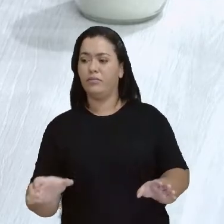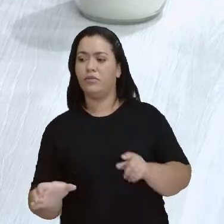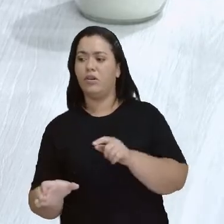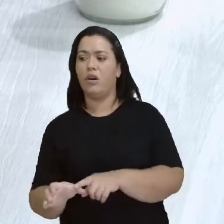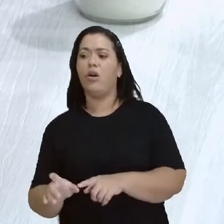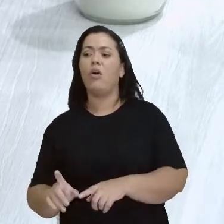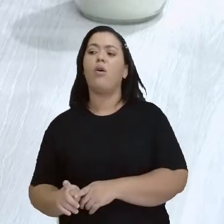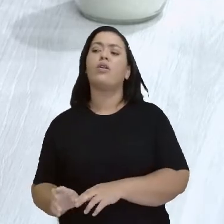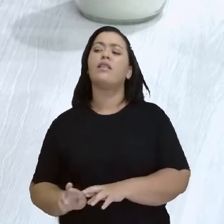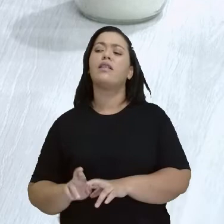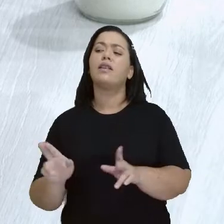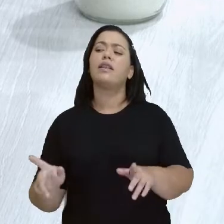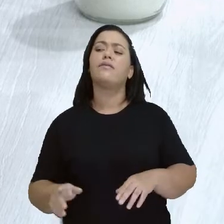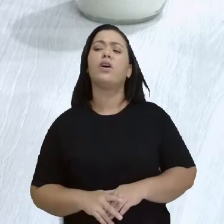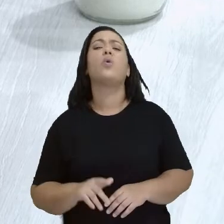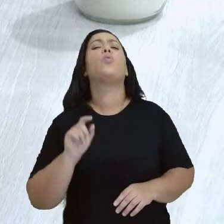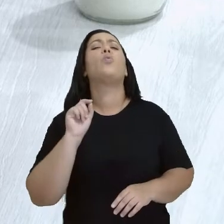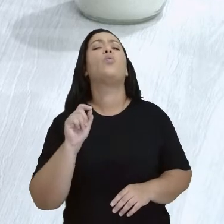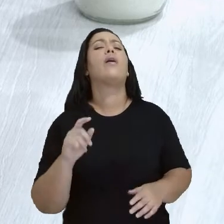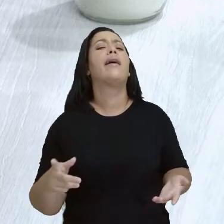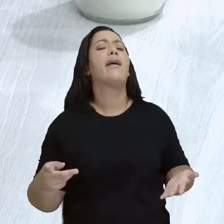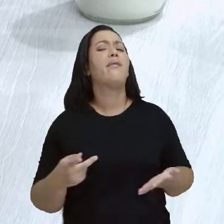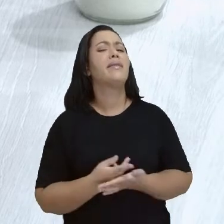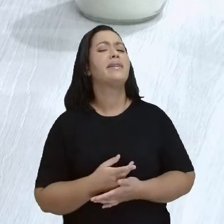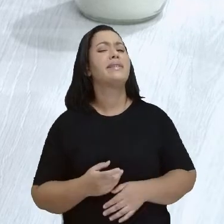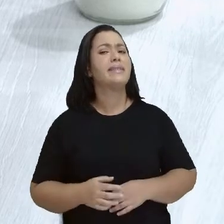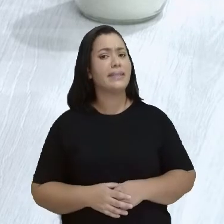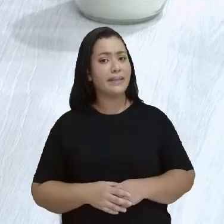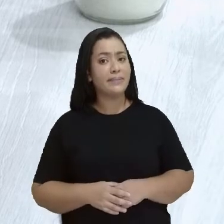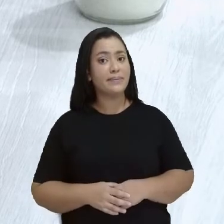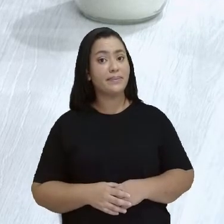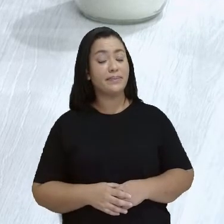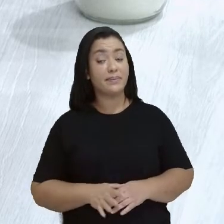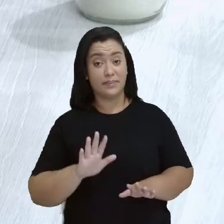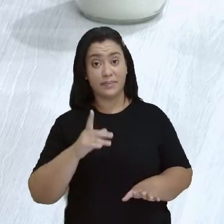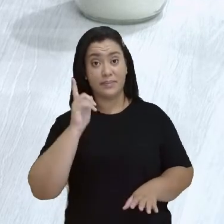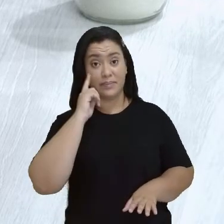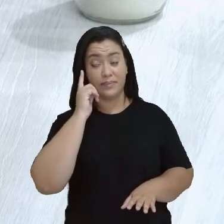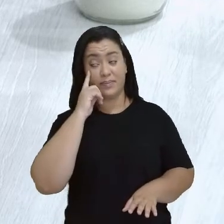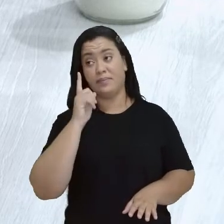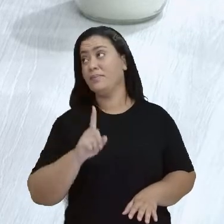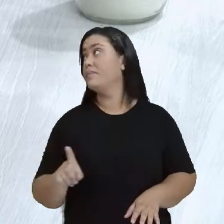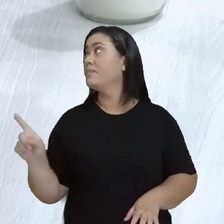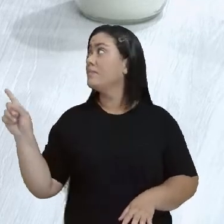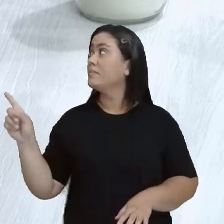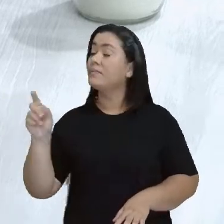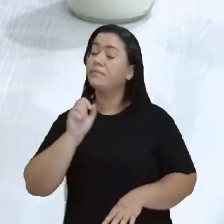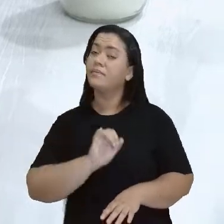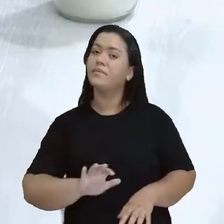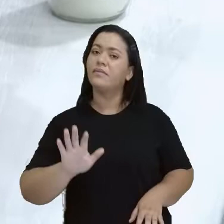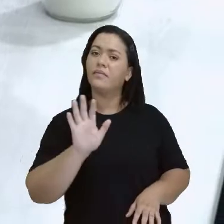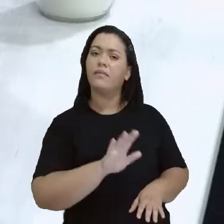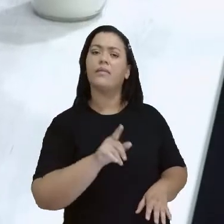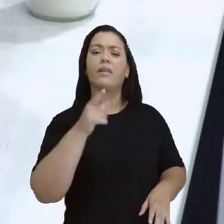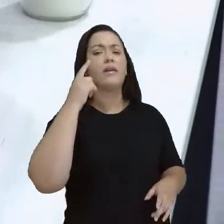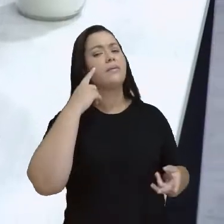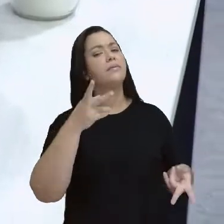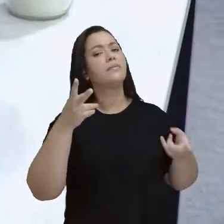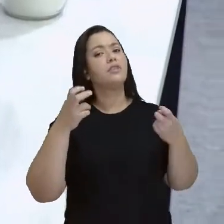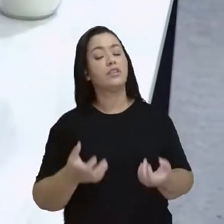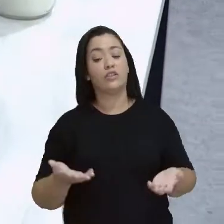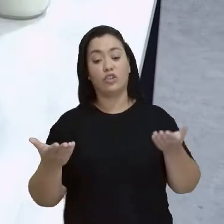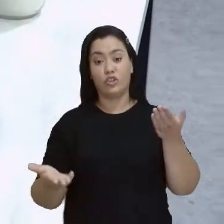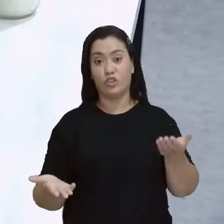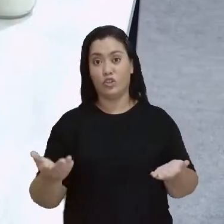outro objeto. Foi o que aconteceu com a balança. Deixa eu ver se dá para voltar aqui para que percebam os 2